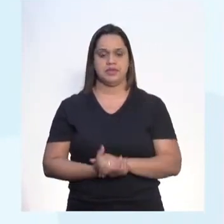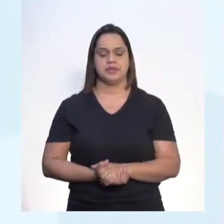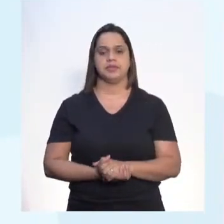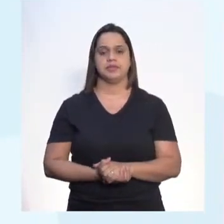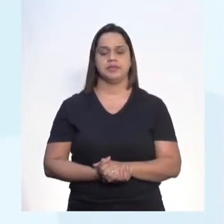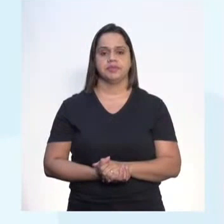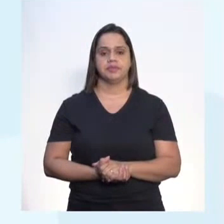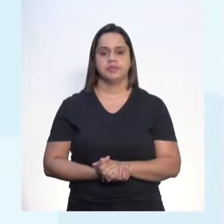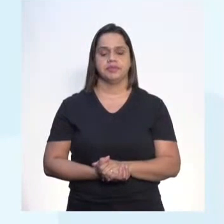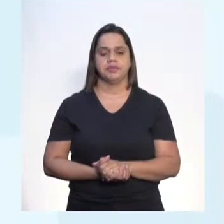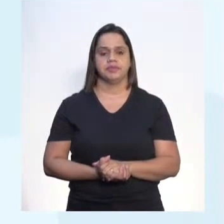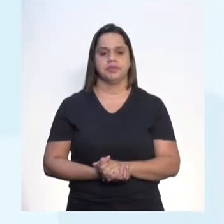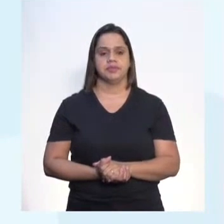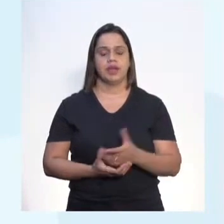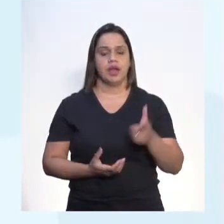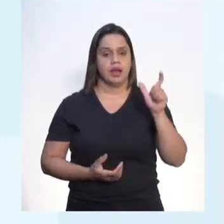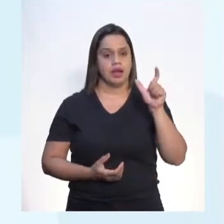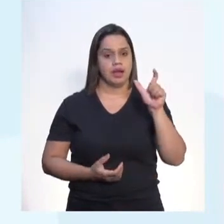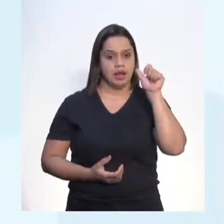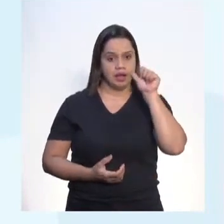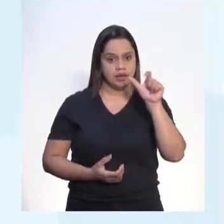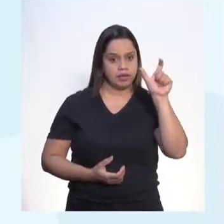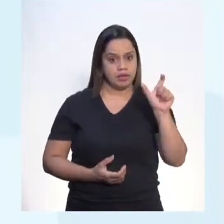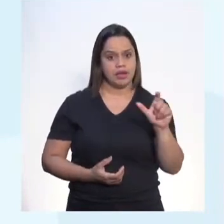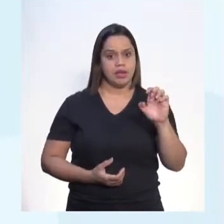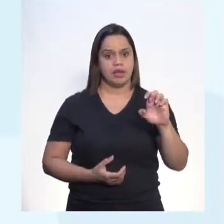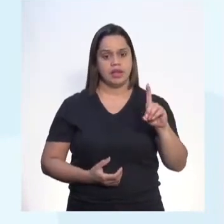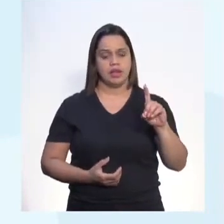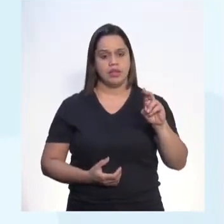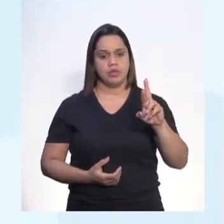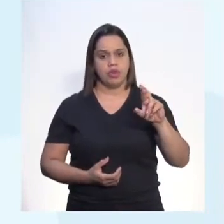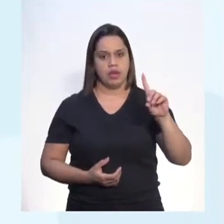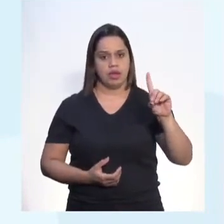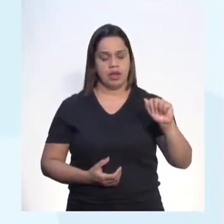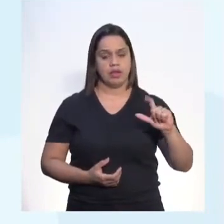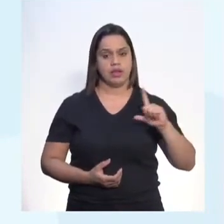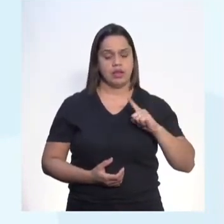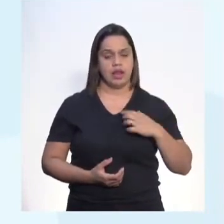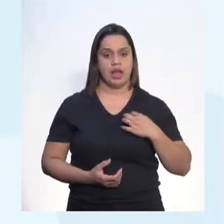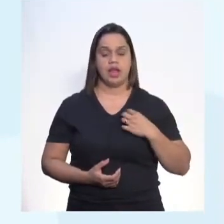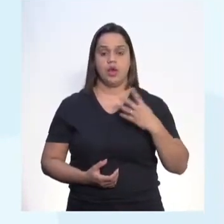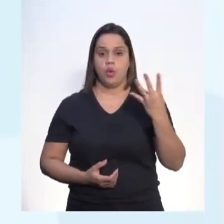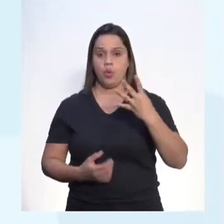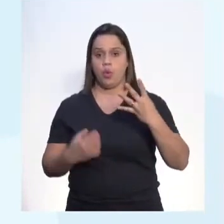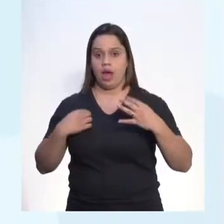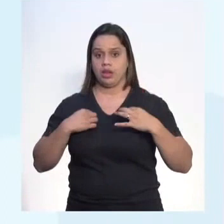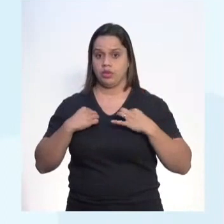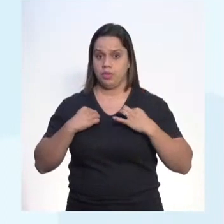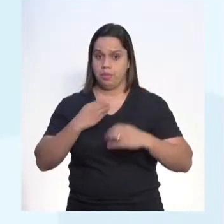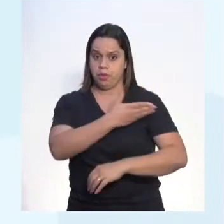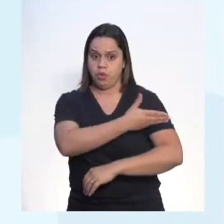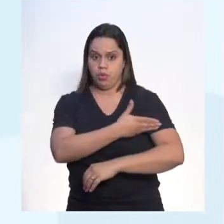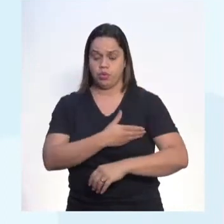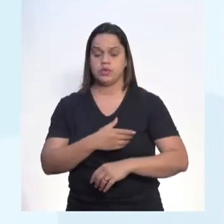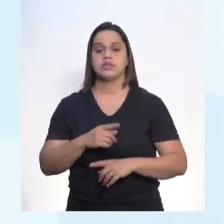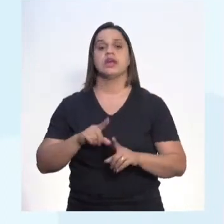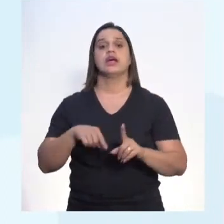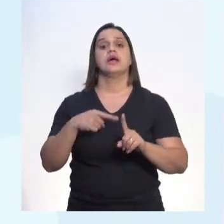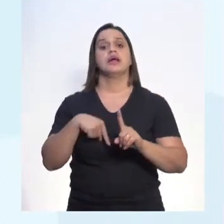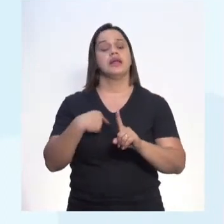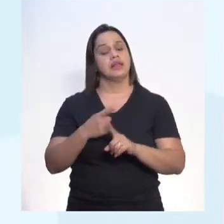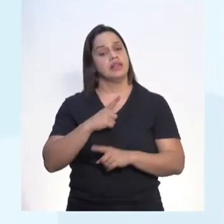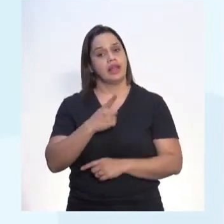26. Eduarda tem 4 blusas e 10 saias. De